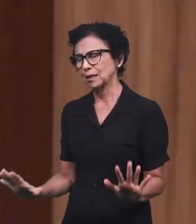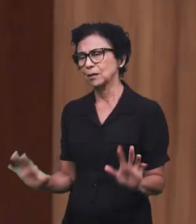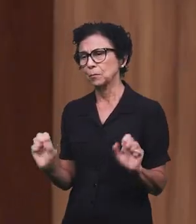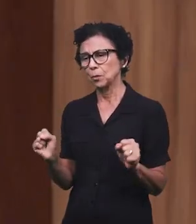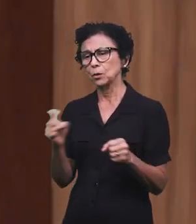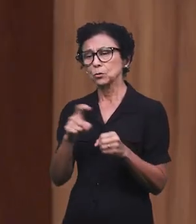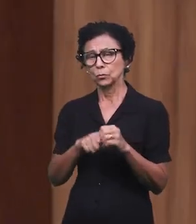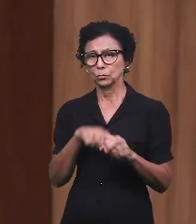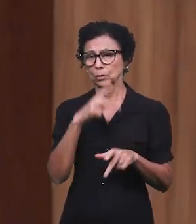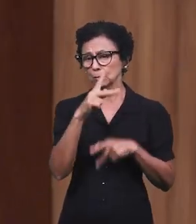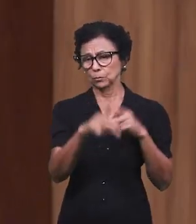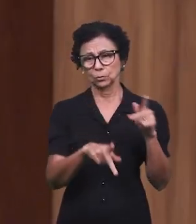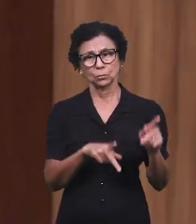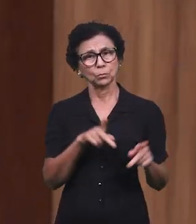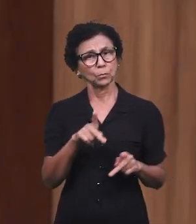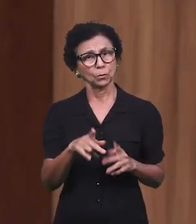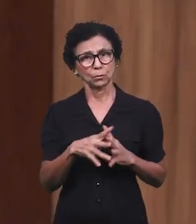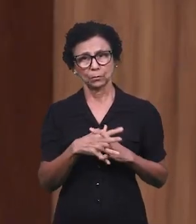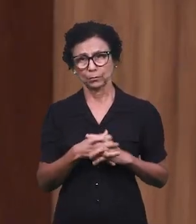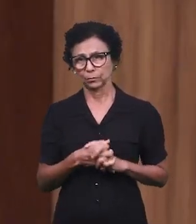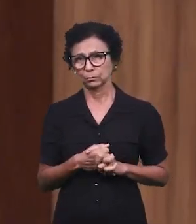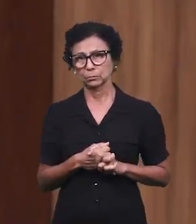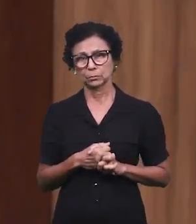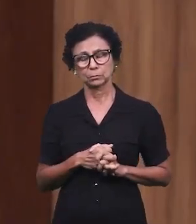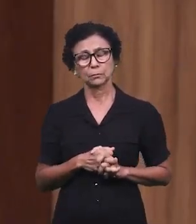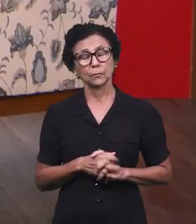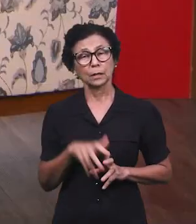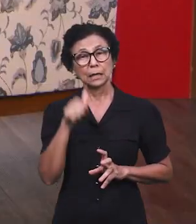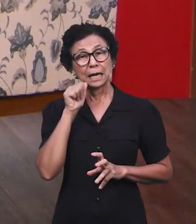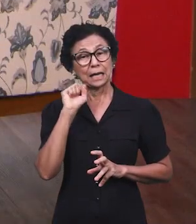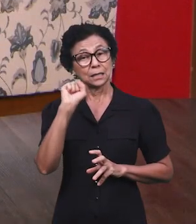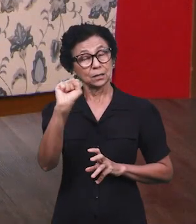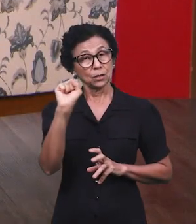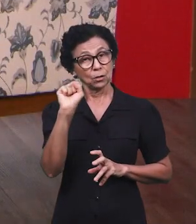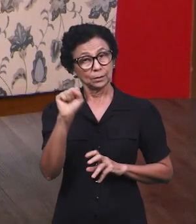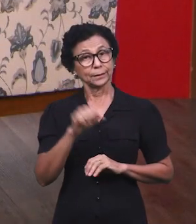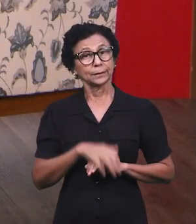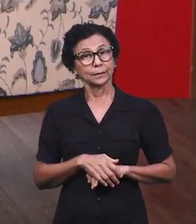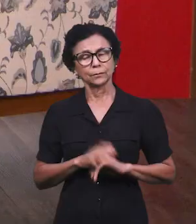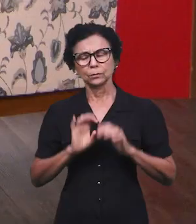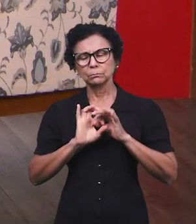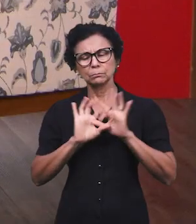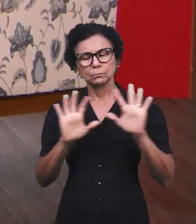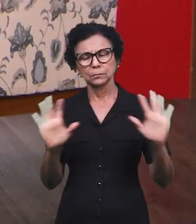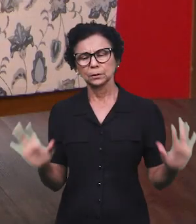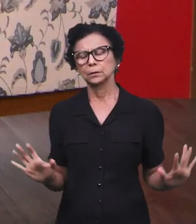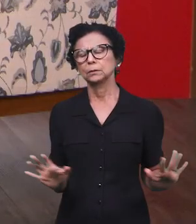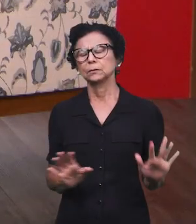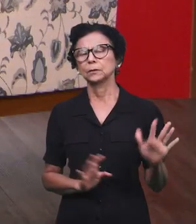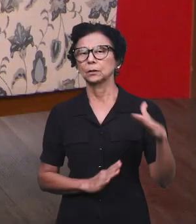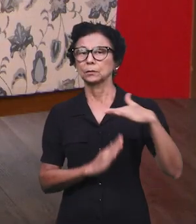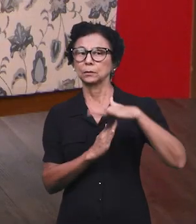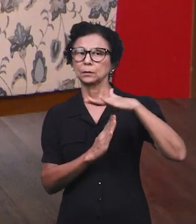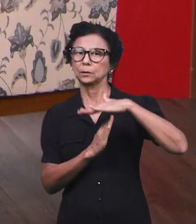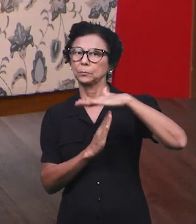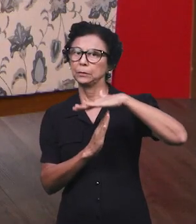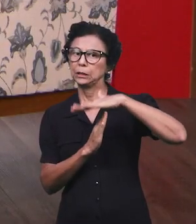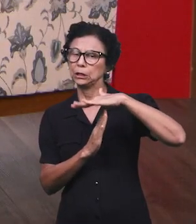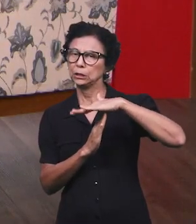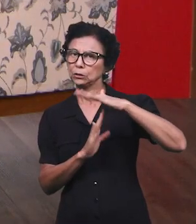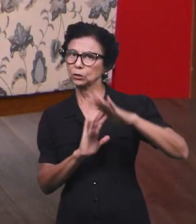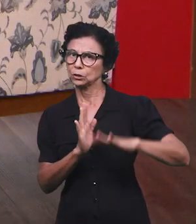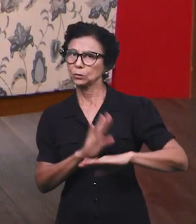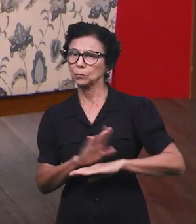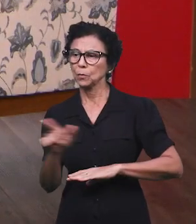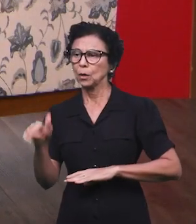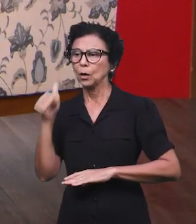seu Deus é o meu Deus. Então é muito importante a sogra saber os limites para ela não intervir na vida do novo